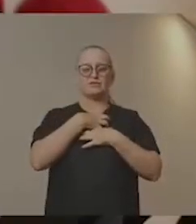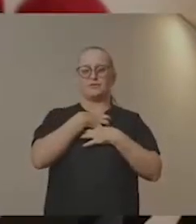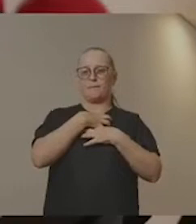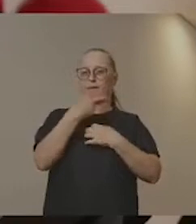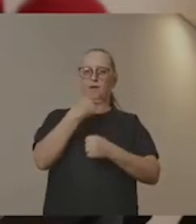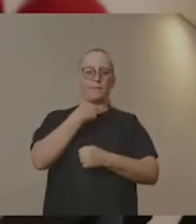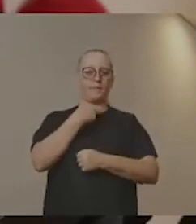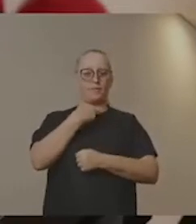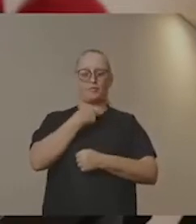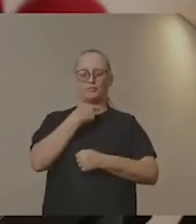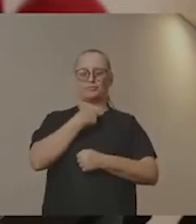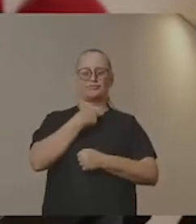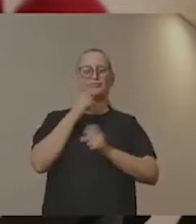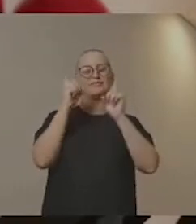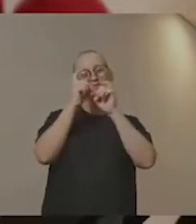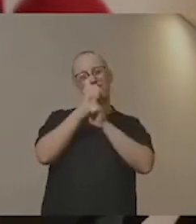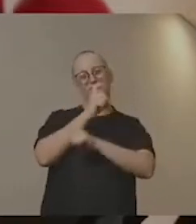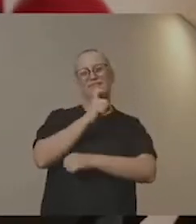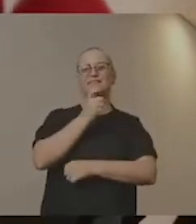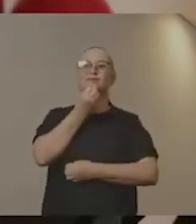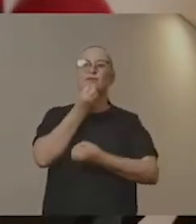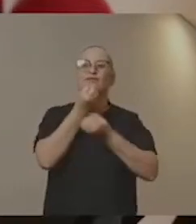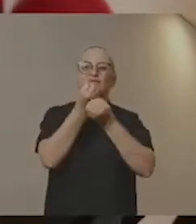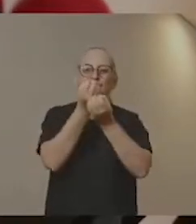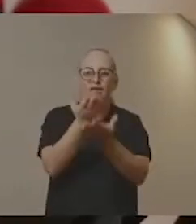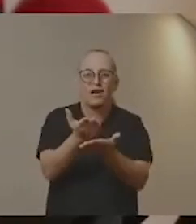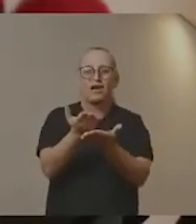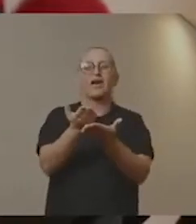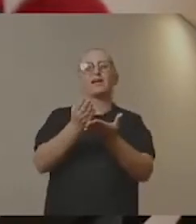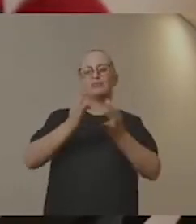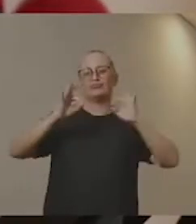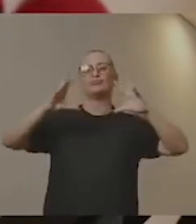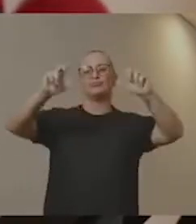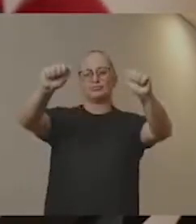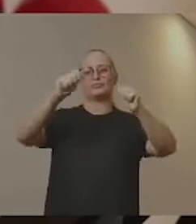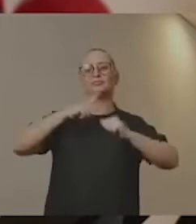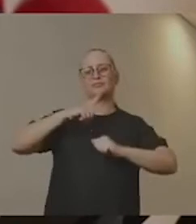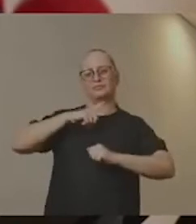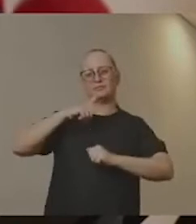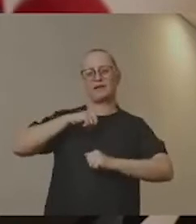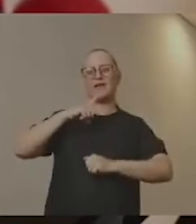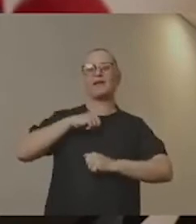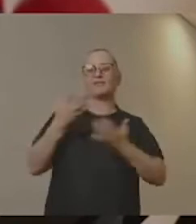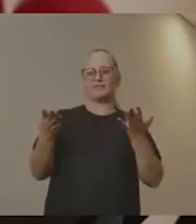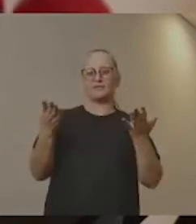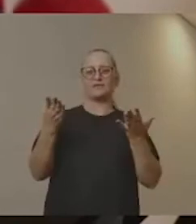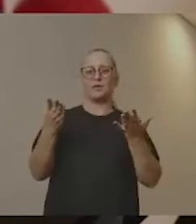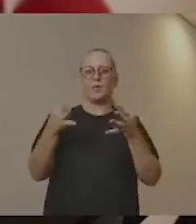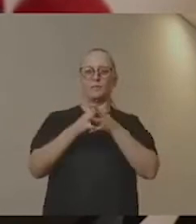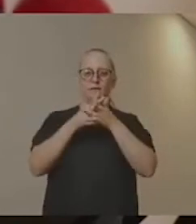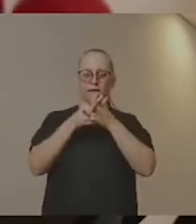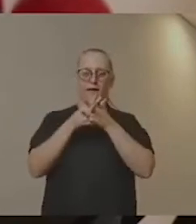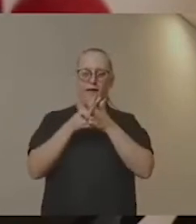falado, é um sentimento que todo mundo teve e é um sentimento que é bem difícil de escrever. E na escola, Áurea, quando